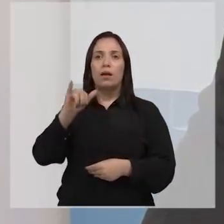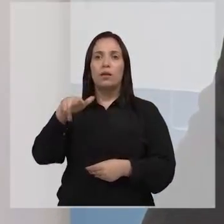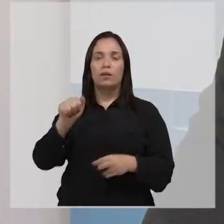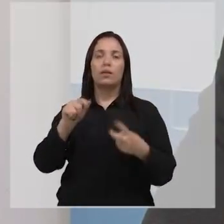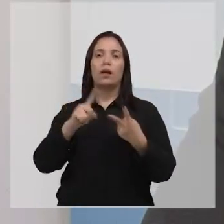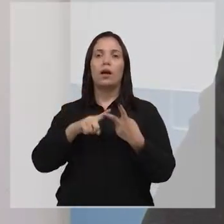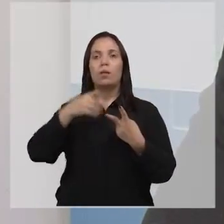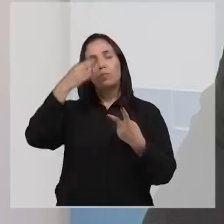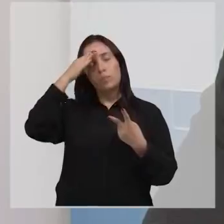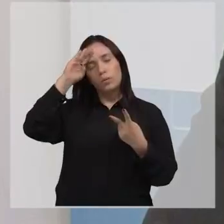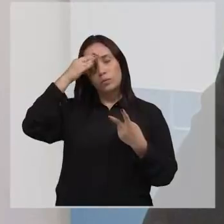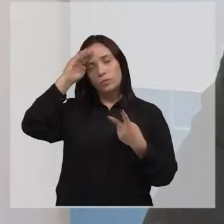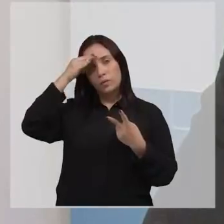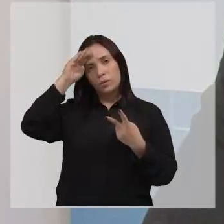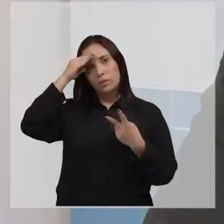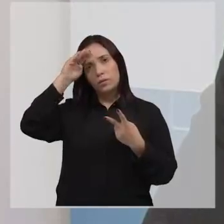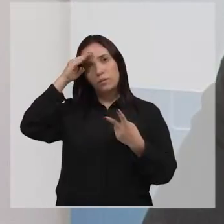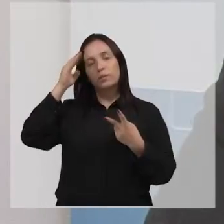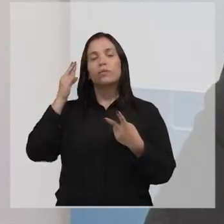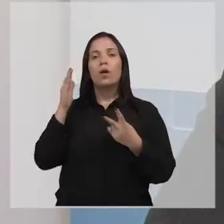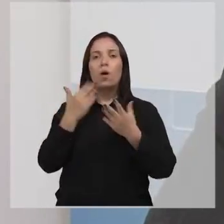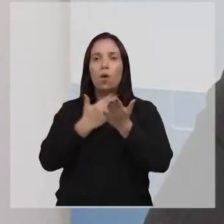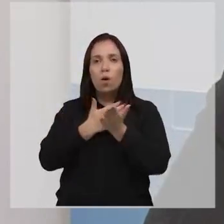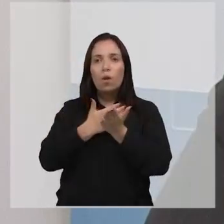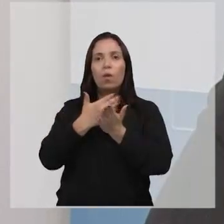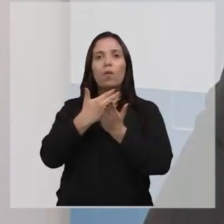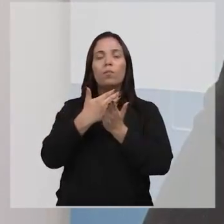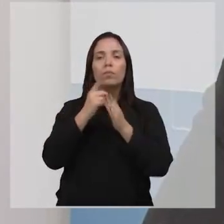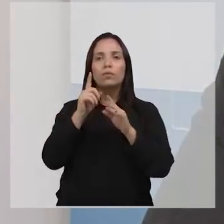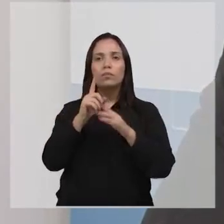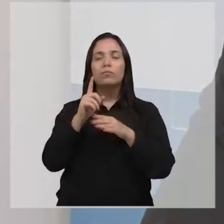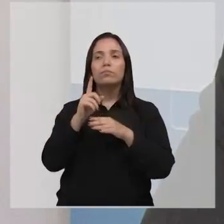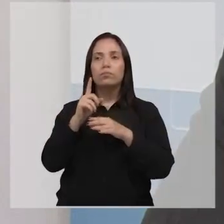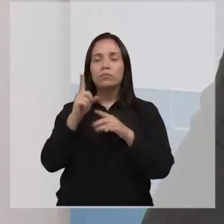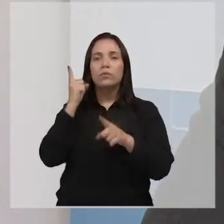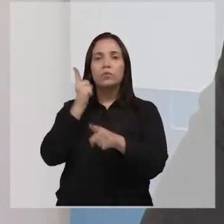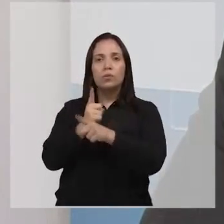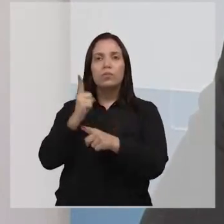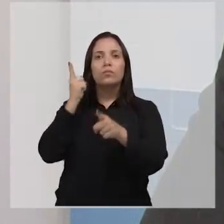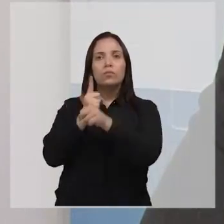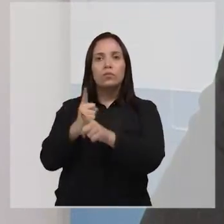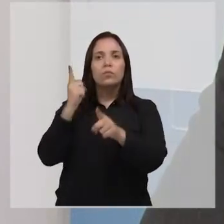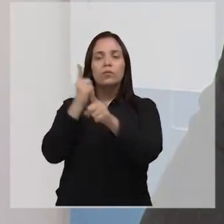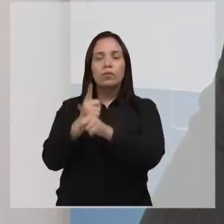bem nas pesquisas, o Bolsonaro até então não tinha, mas começaram a aparecer algumas coisas.